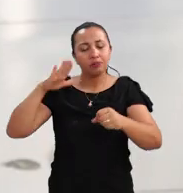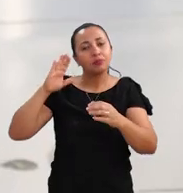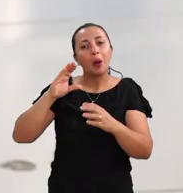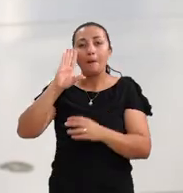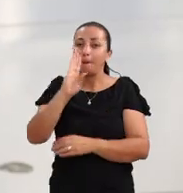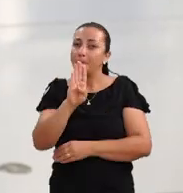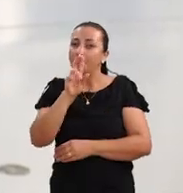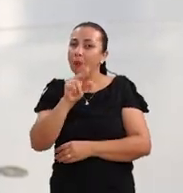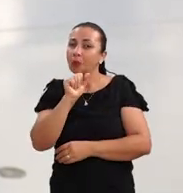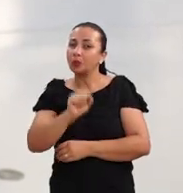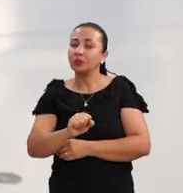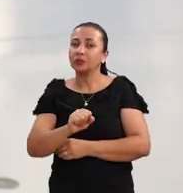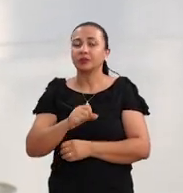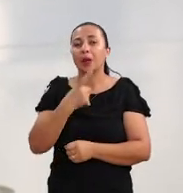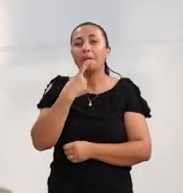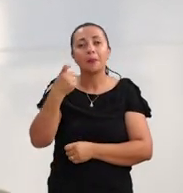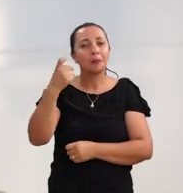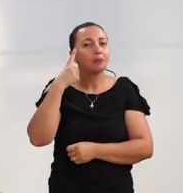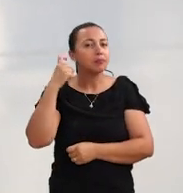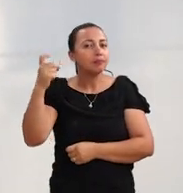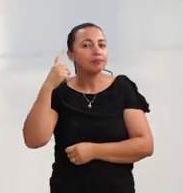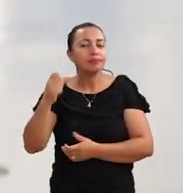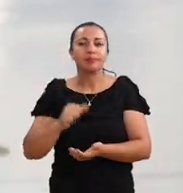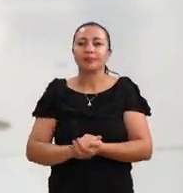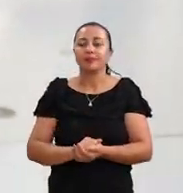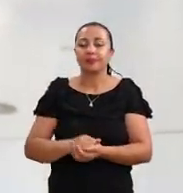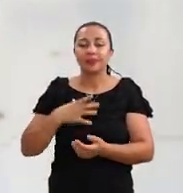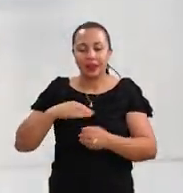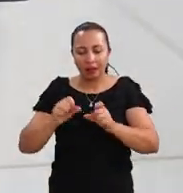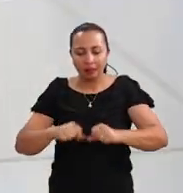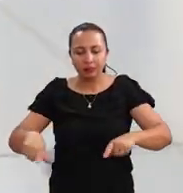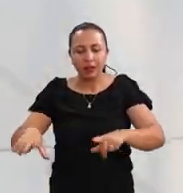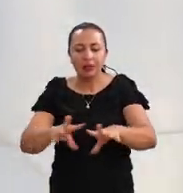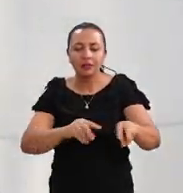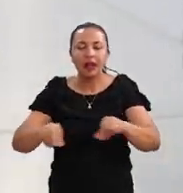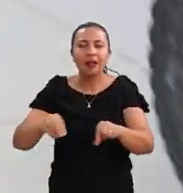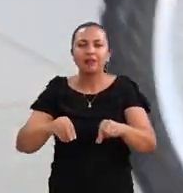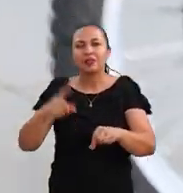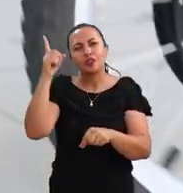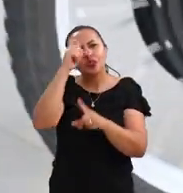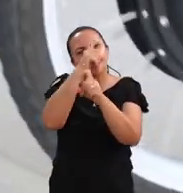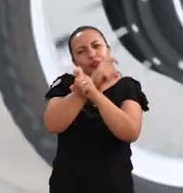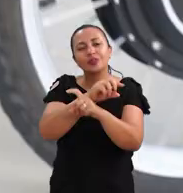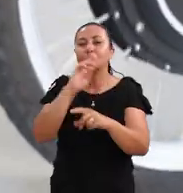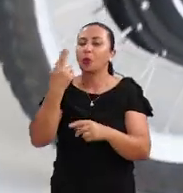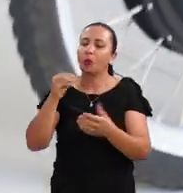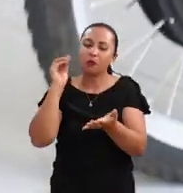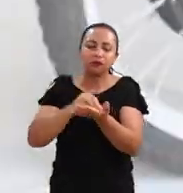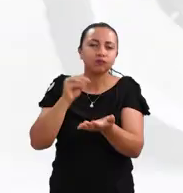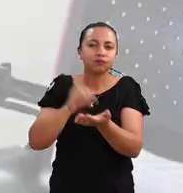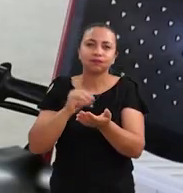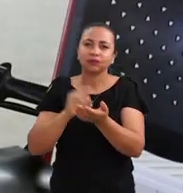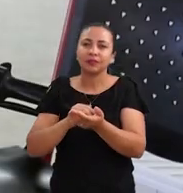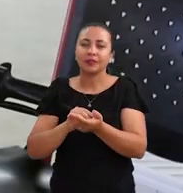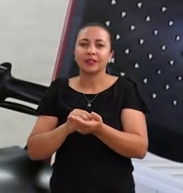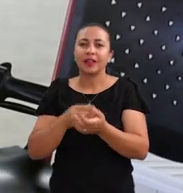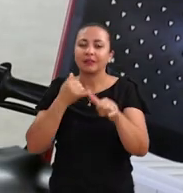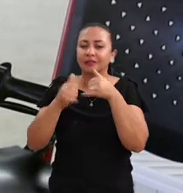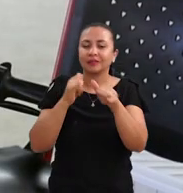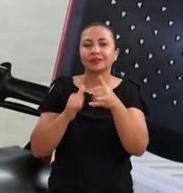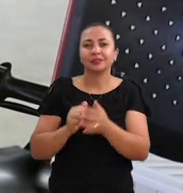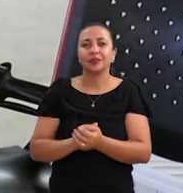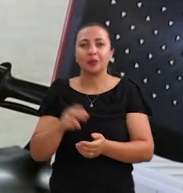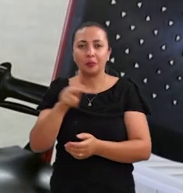buzina. Os pedais são utilizados como força auxiliar em terrenos mais difíceis ou em caso de falta de carga na bateria.